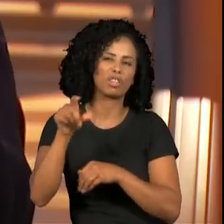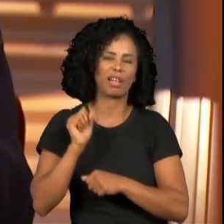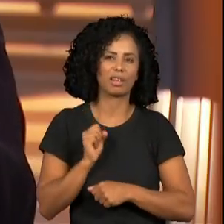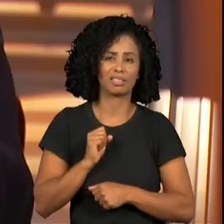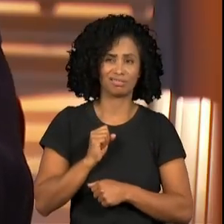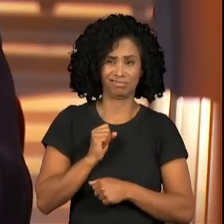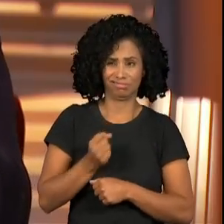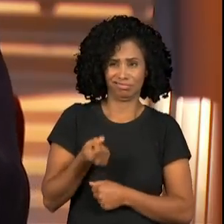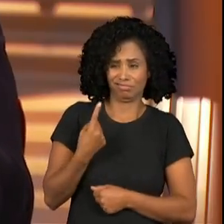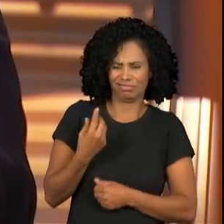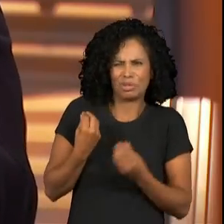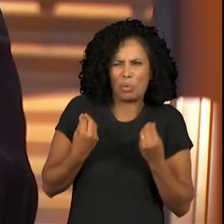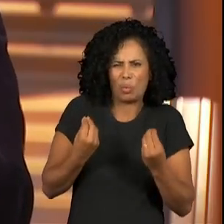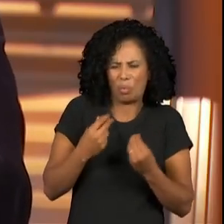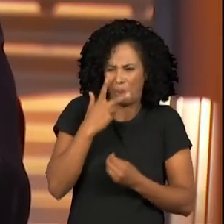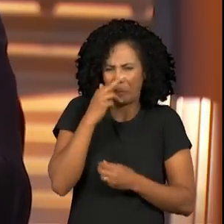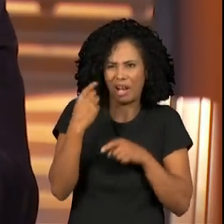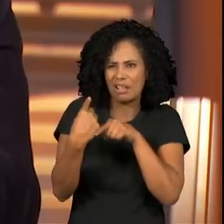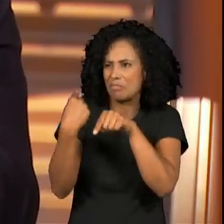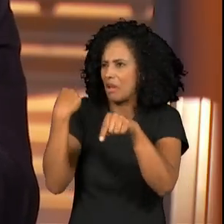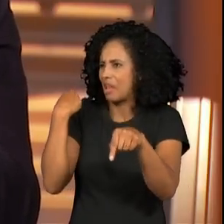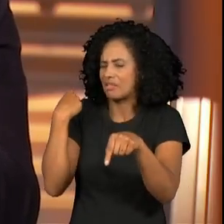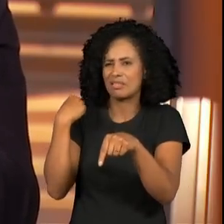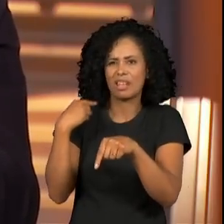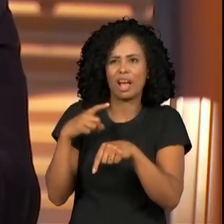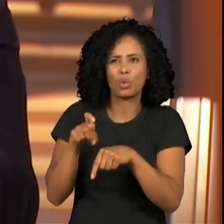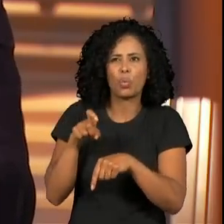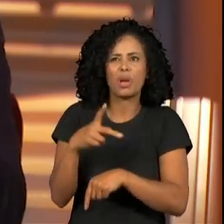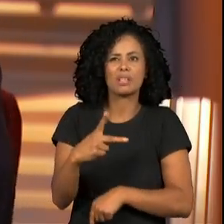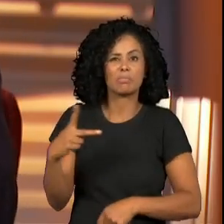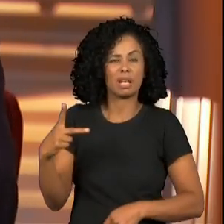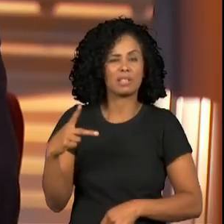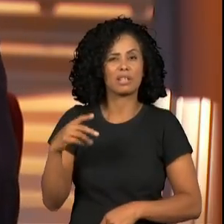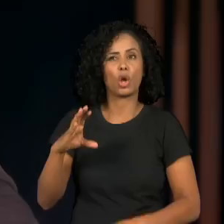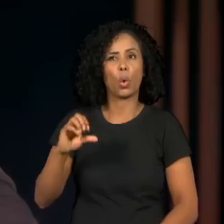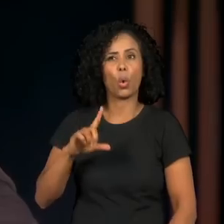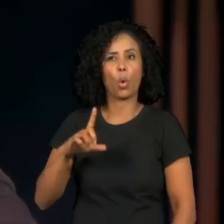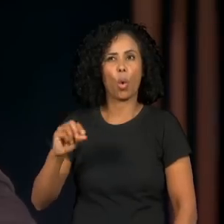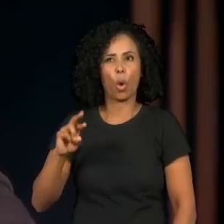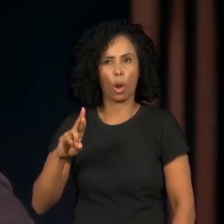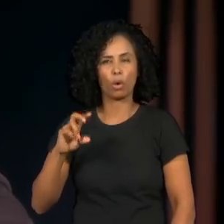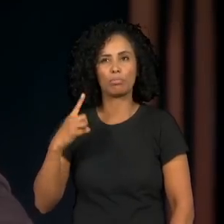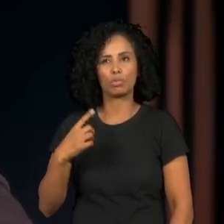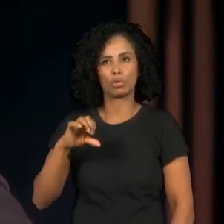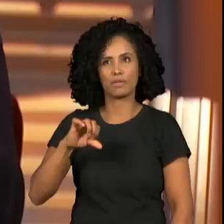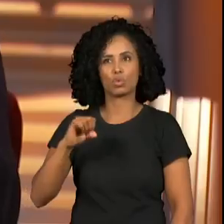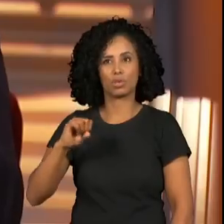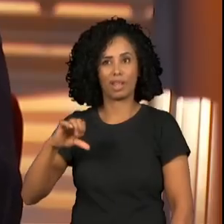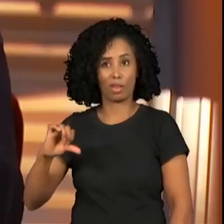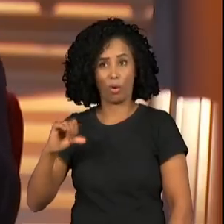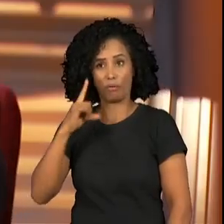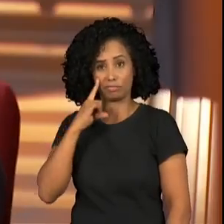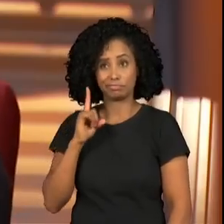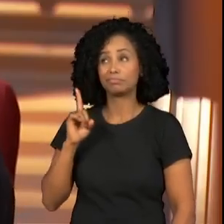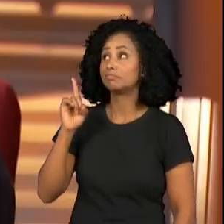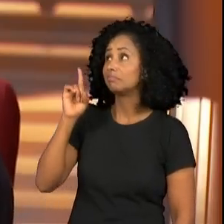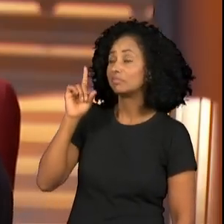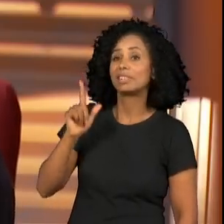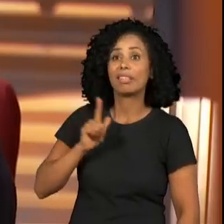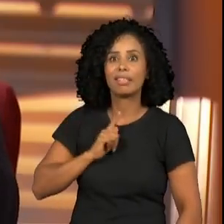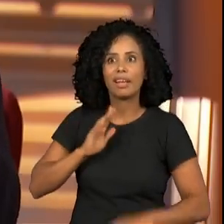de escolha, isso me lembra muito o Fernando Collor sendo eleito lá no início dos anos 89. Tipo, ele indo no programa da